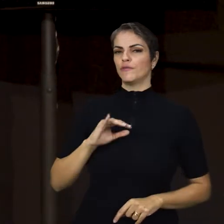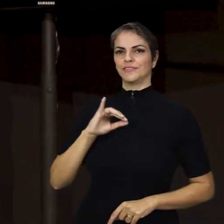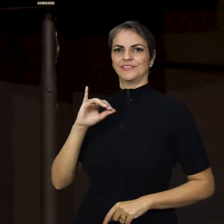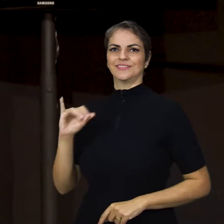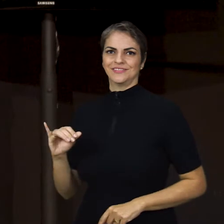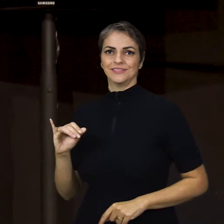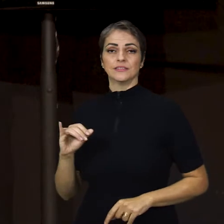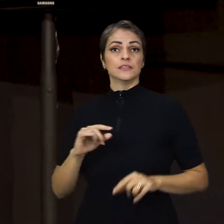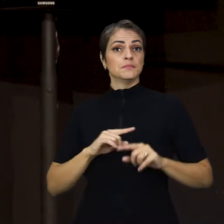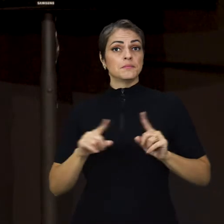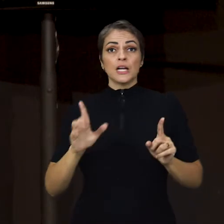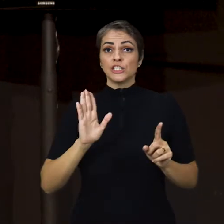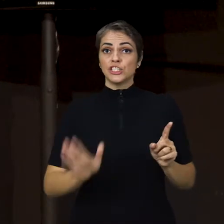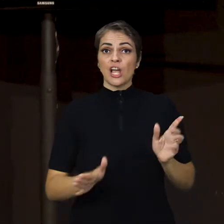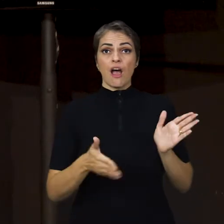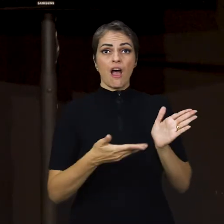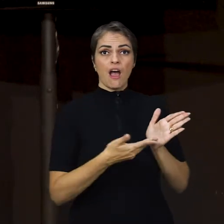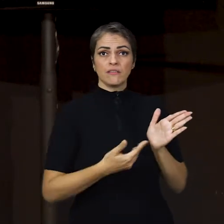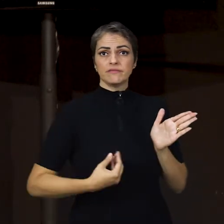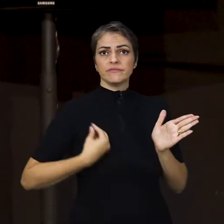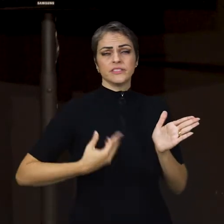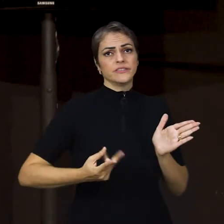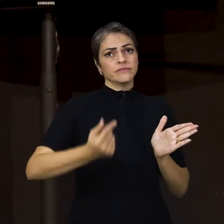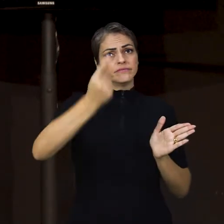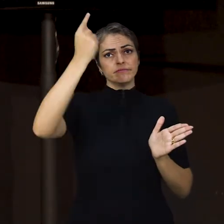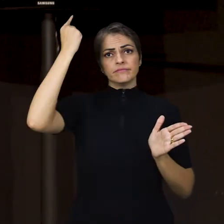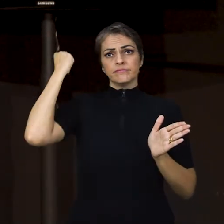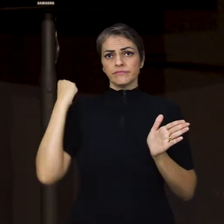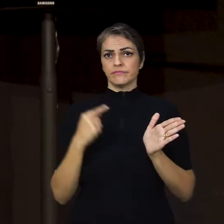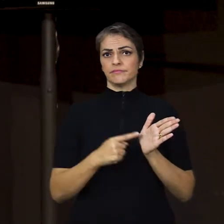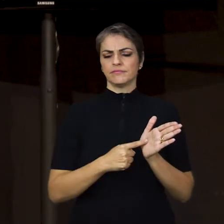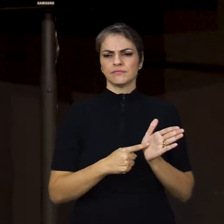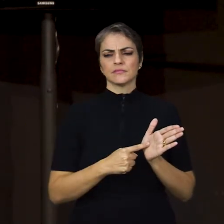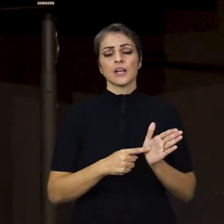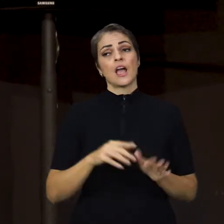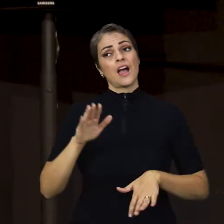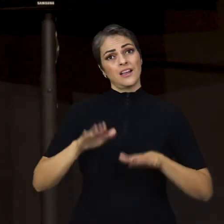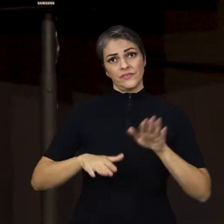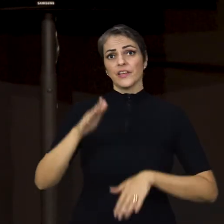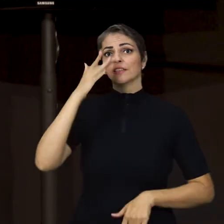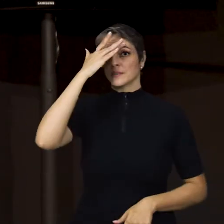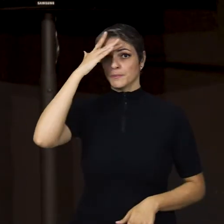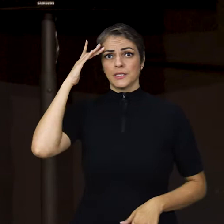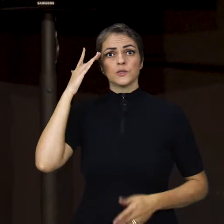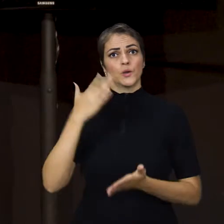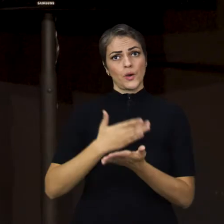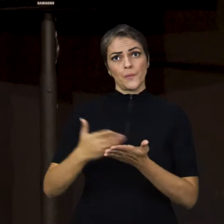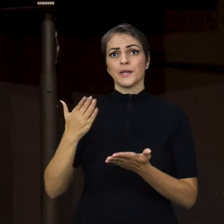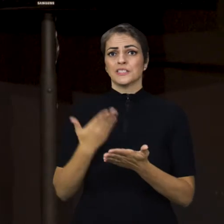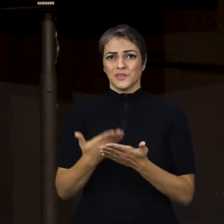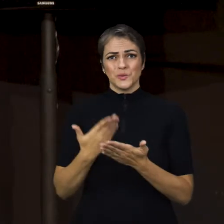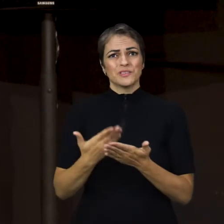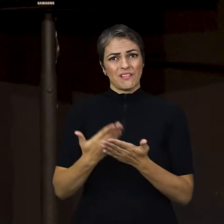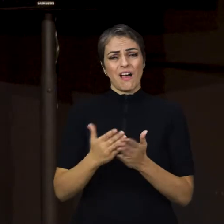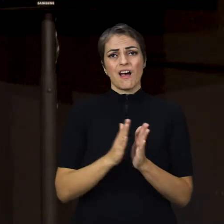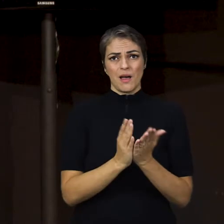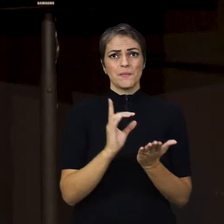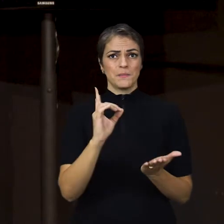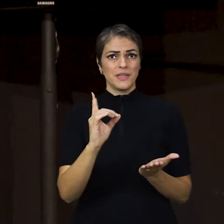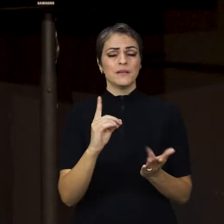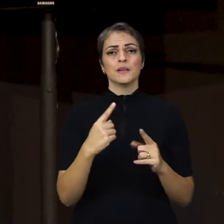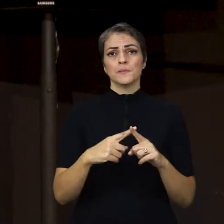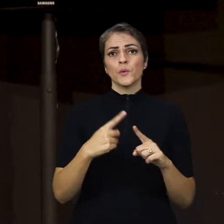lá. Muitas vezes, especialmente aqueles que se propõem a serem estudiosos da palavra de Deus, seja para ensiná-la,